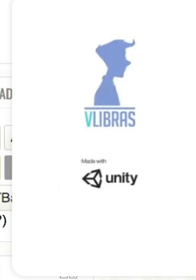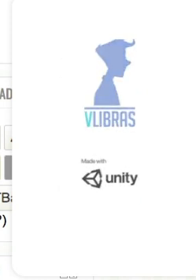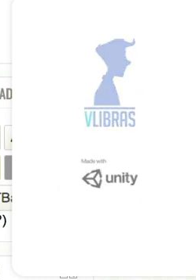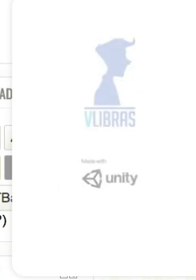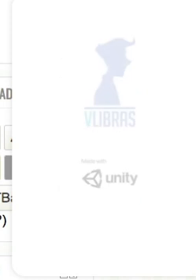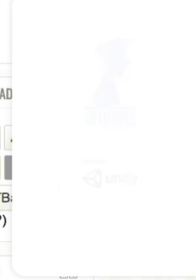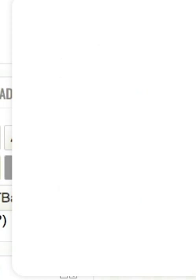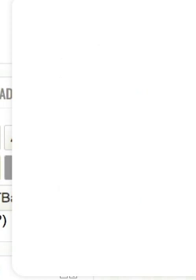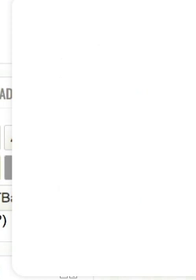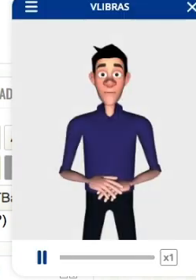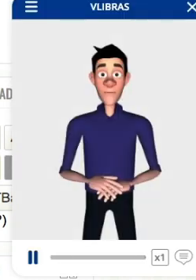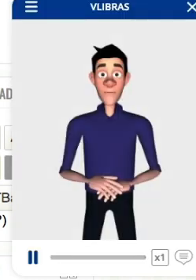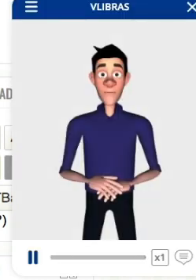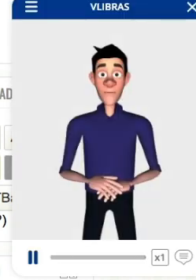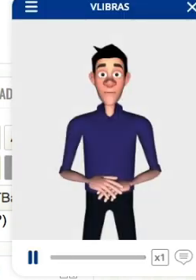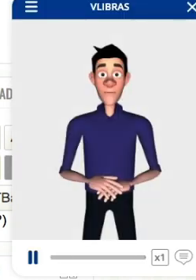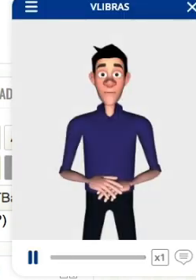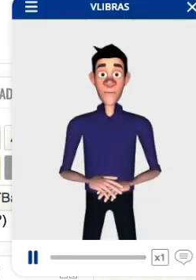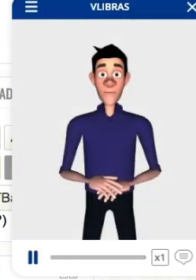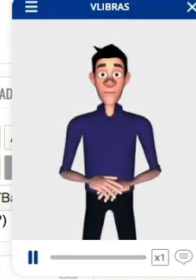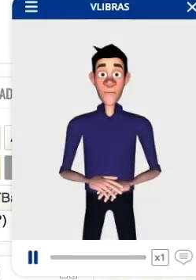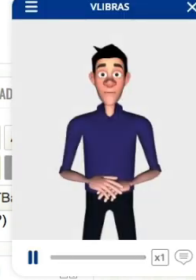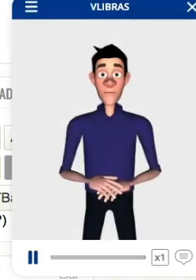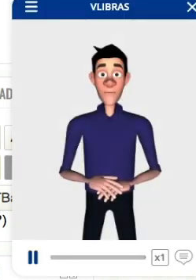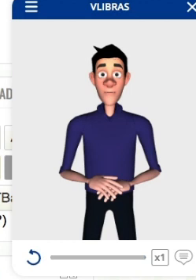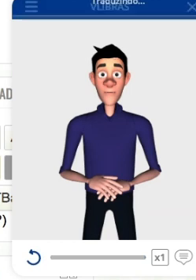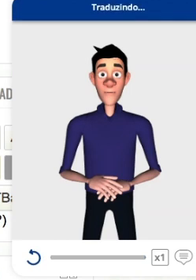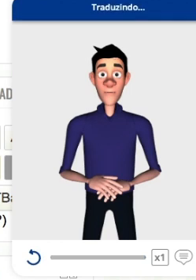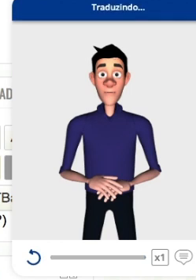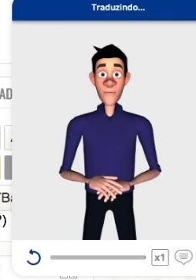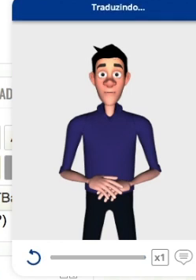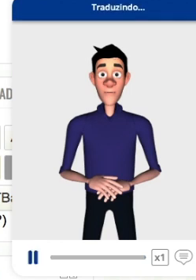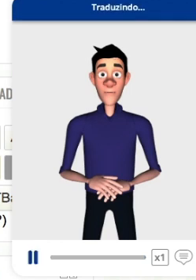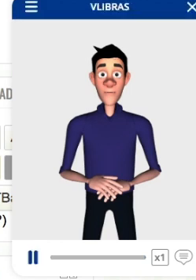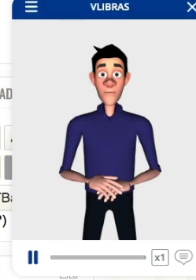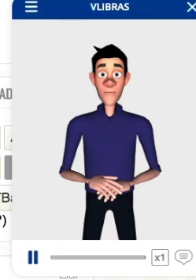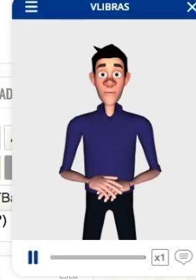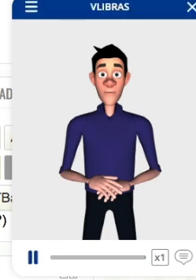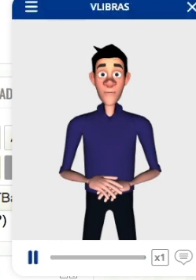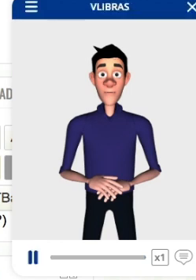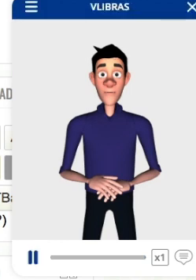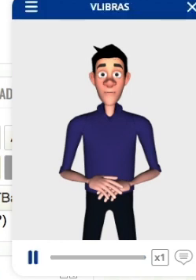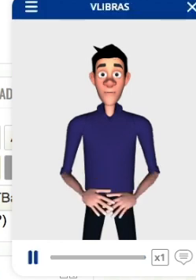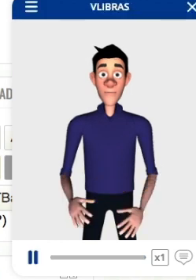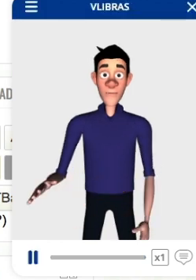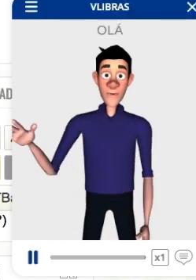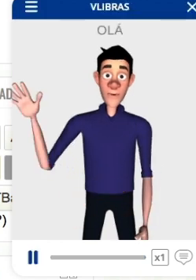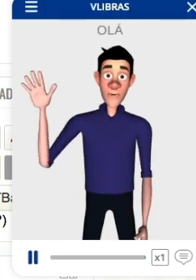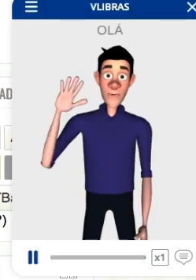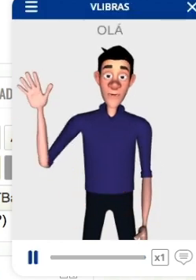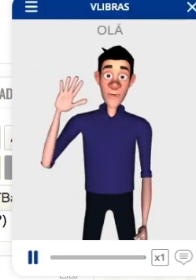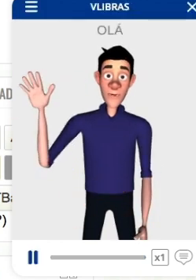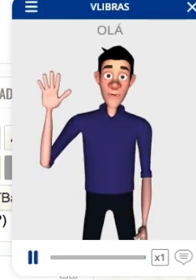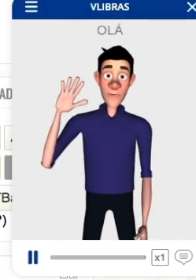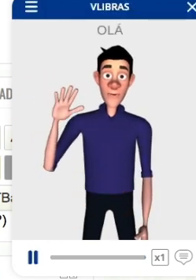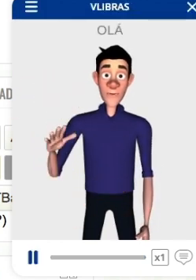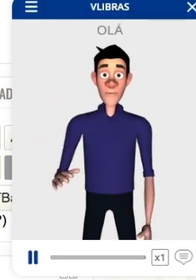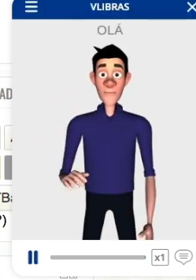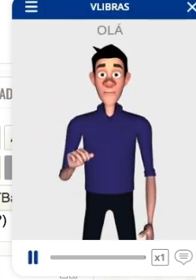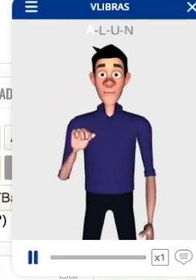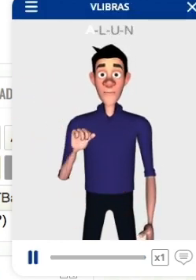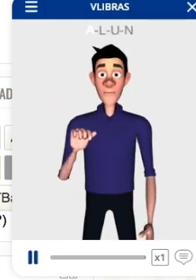Então, vejam o que acontece quando eu uso o arroba. Ele não